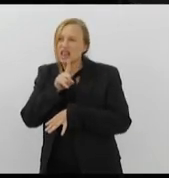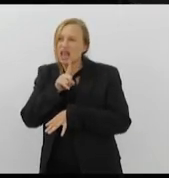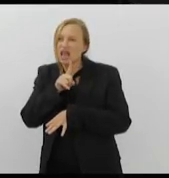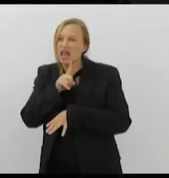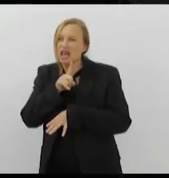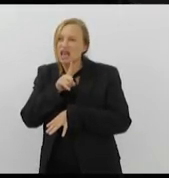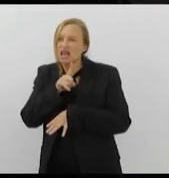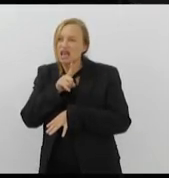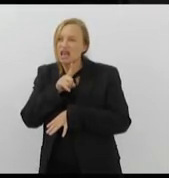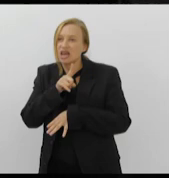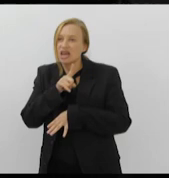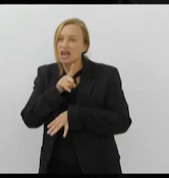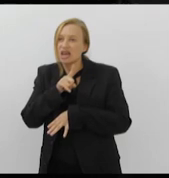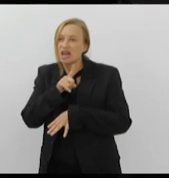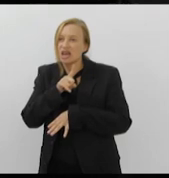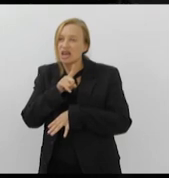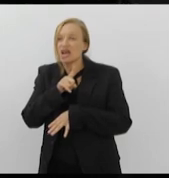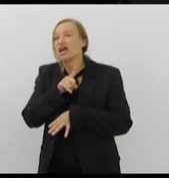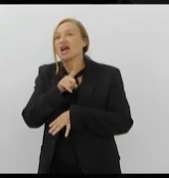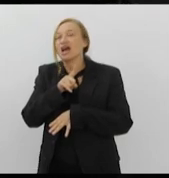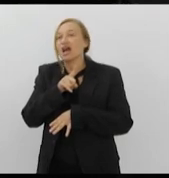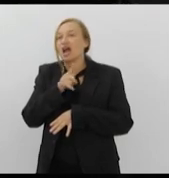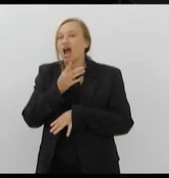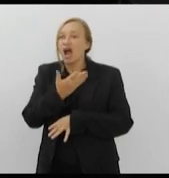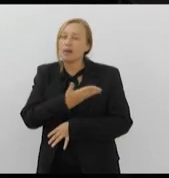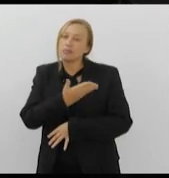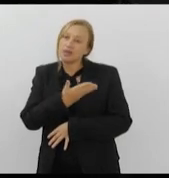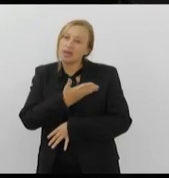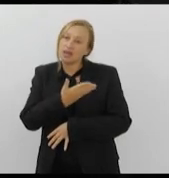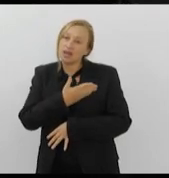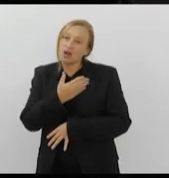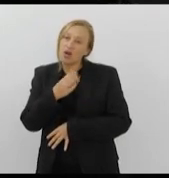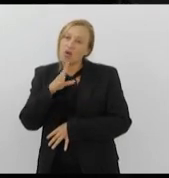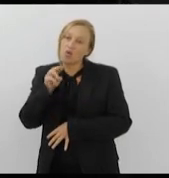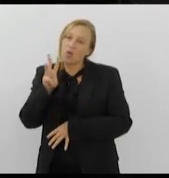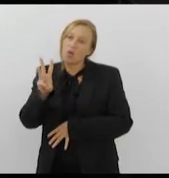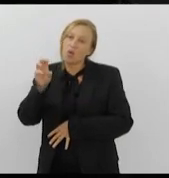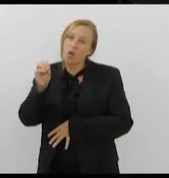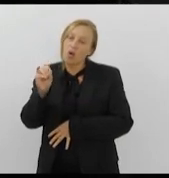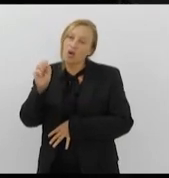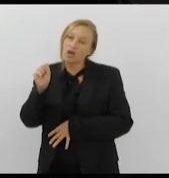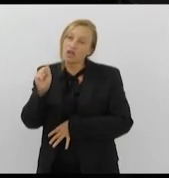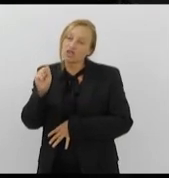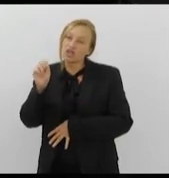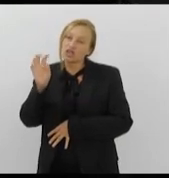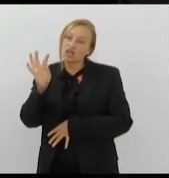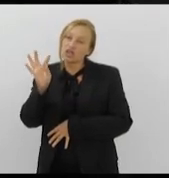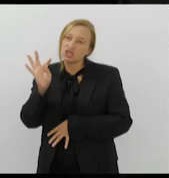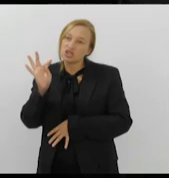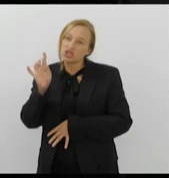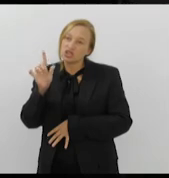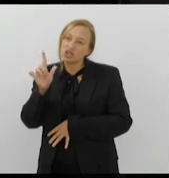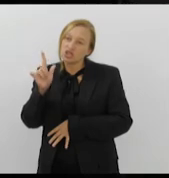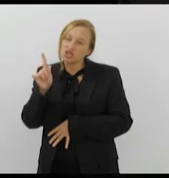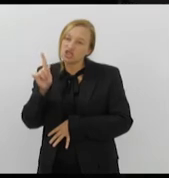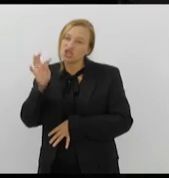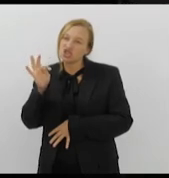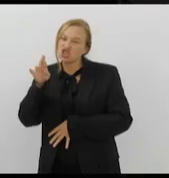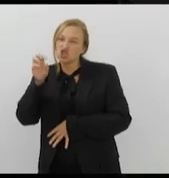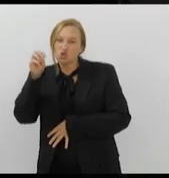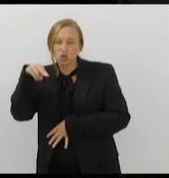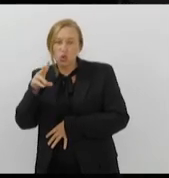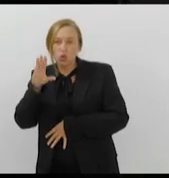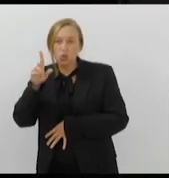uma cria do senhor Washington Quaquá, a qual eu conheço e falo com fundamento. Washington